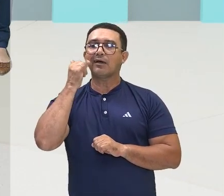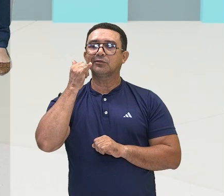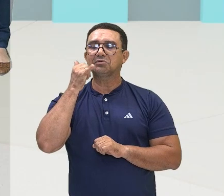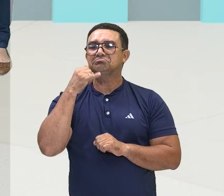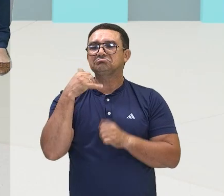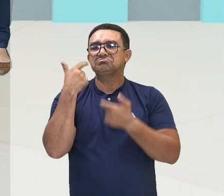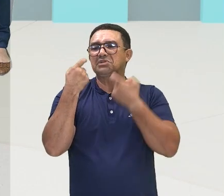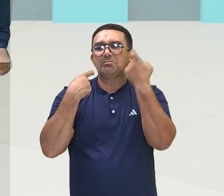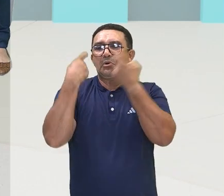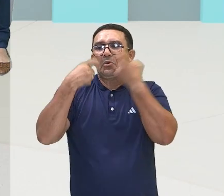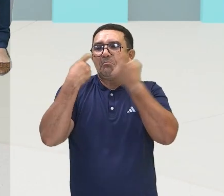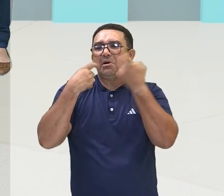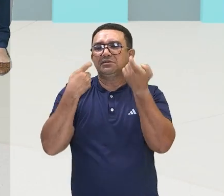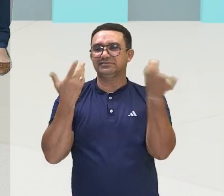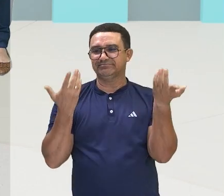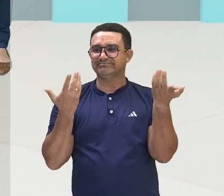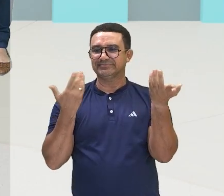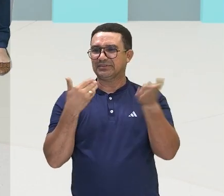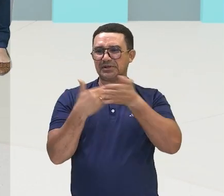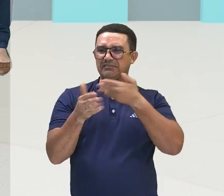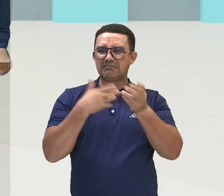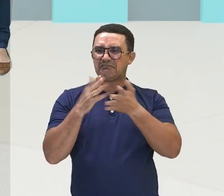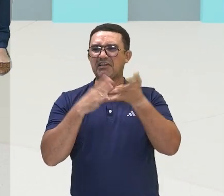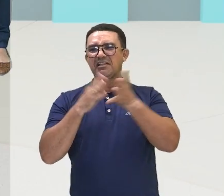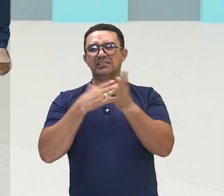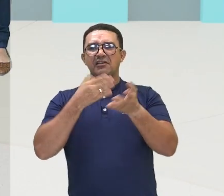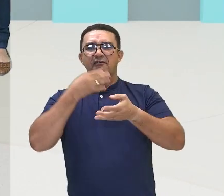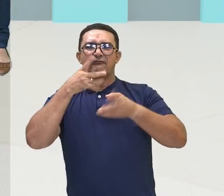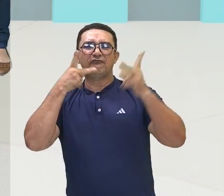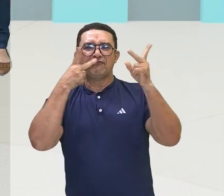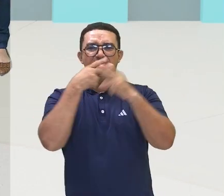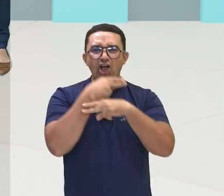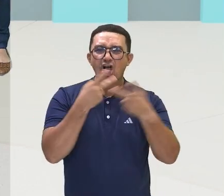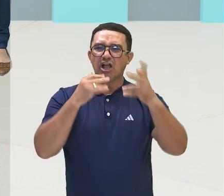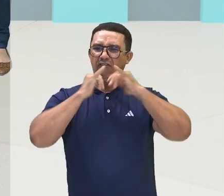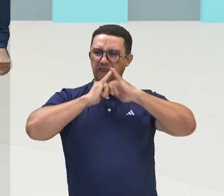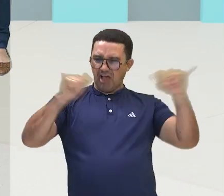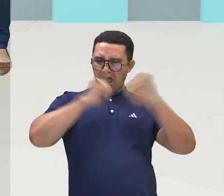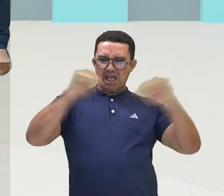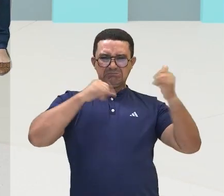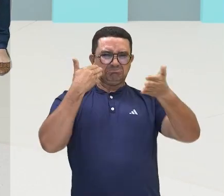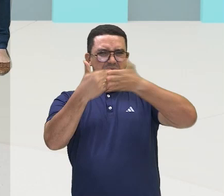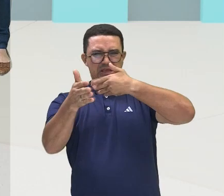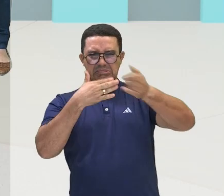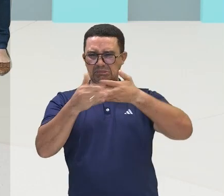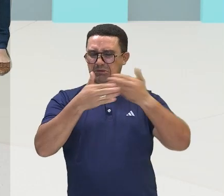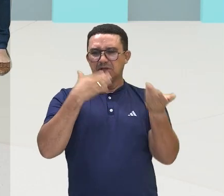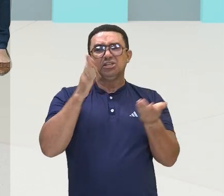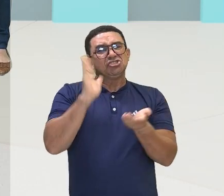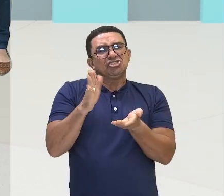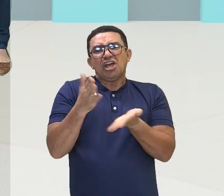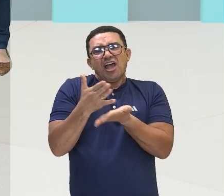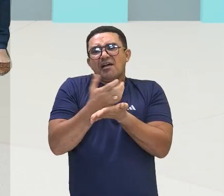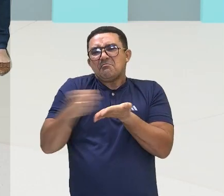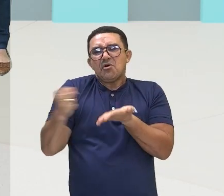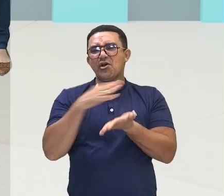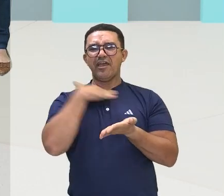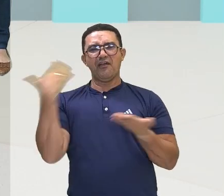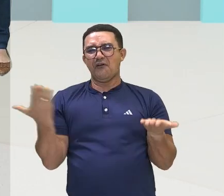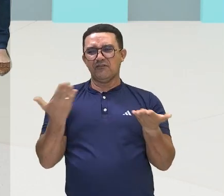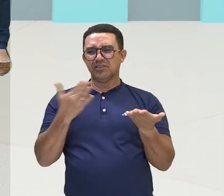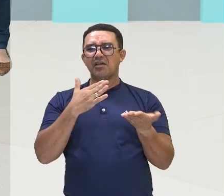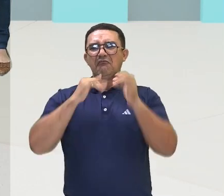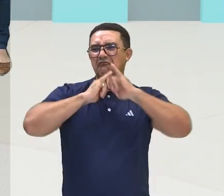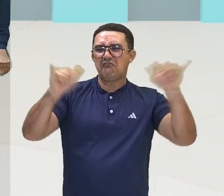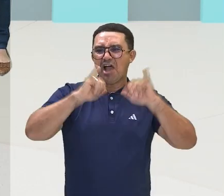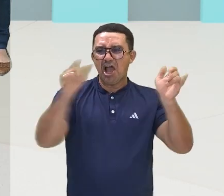moralidade, é por isso que ele vai falando realmente mal de todo mundo, ele não quer nem saber, porque se ele está morto, gente, o que eu tenho a perder? Basicamente é isso. Quem